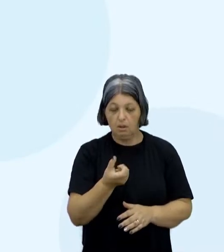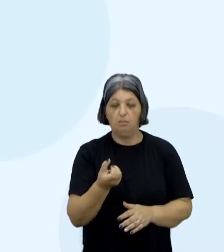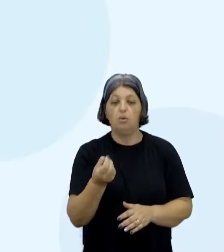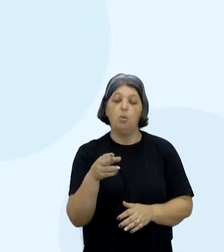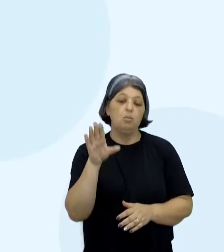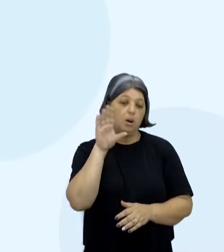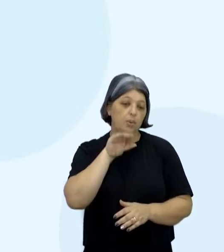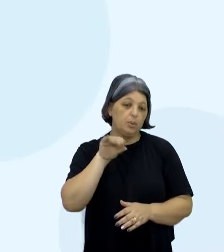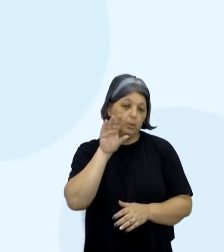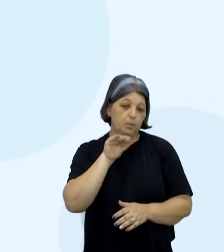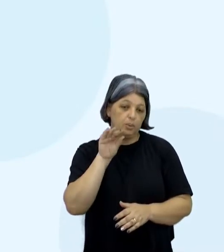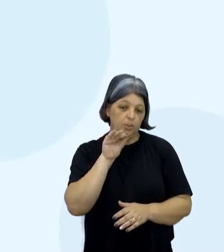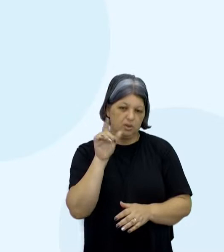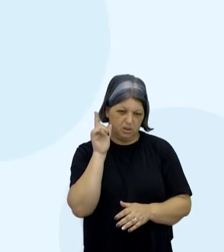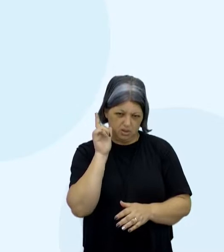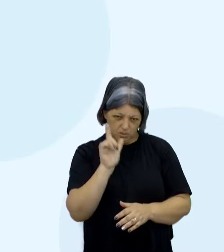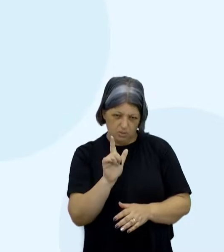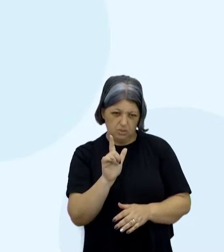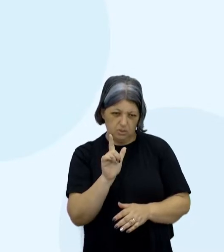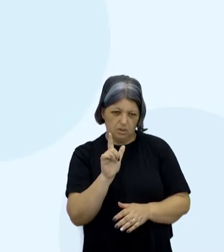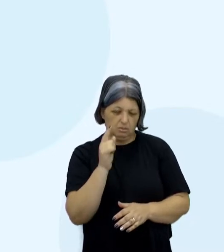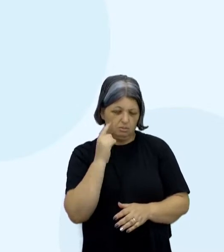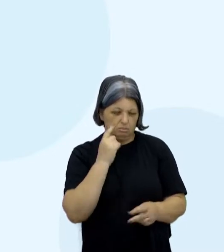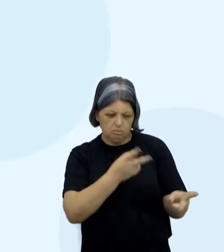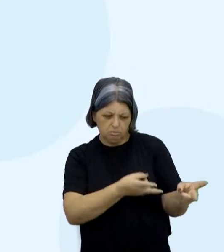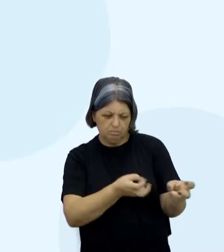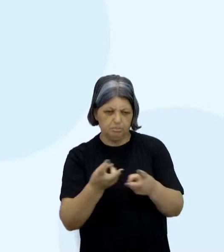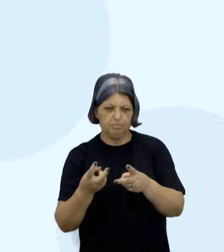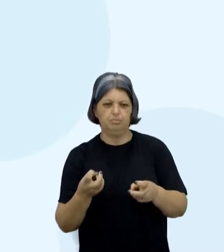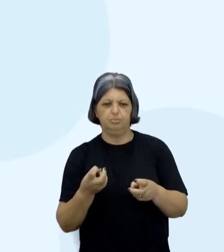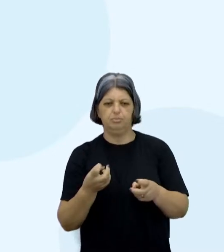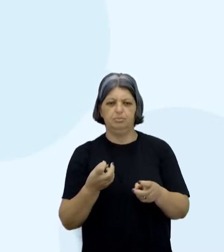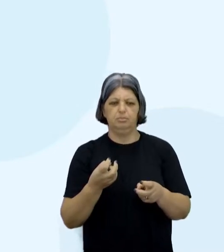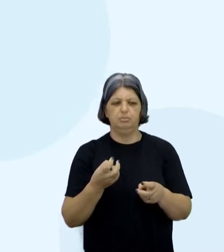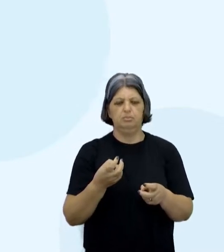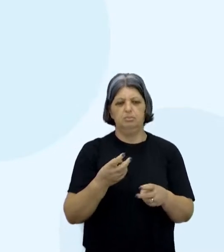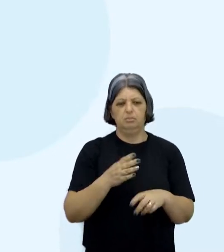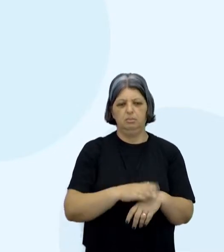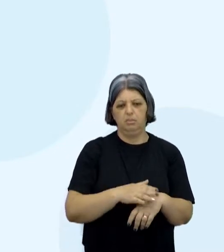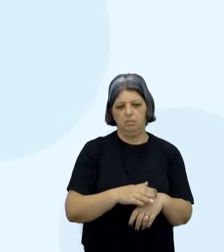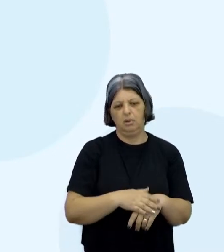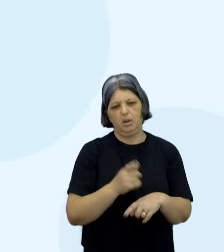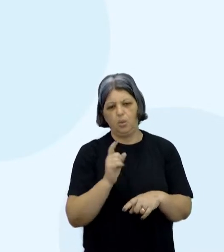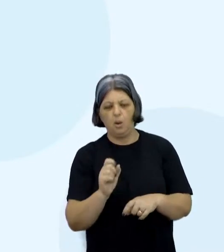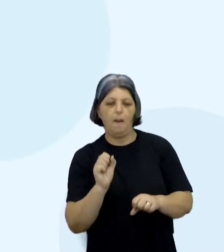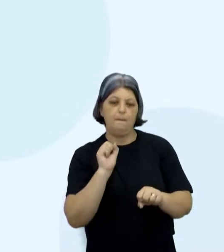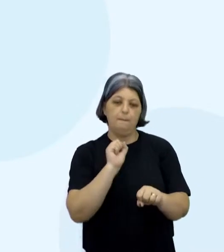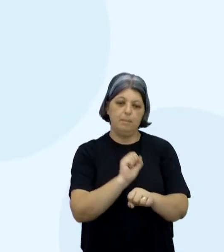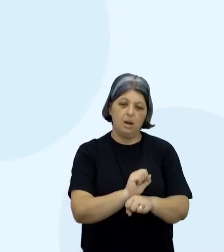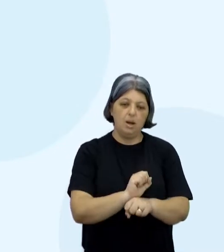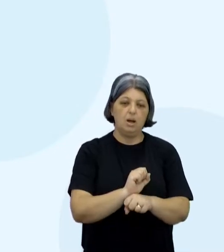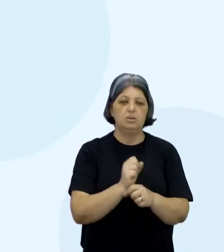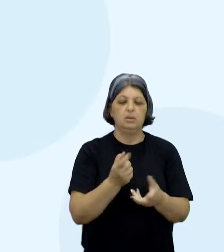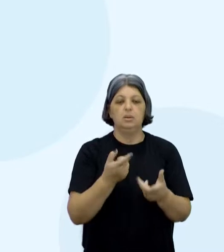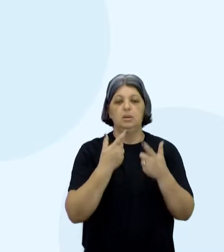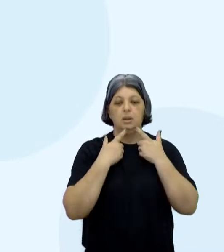oralmente? Vocês conseguem identificar traços da oralidade, repetições, pausas e informalidades na